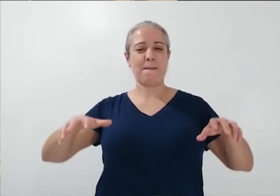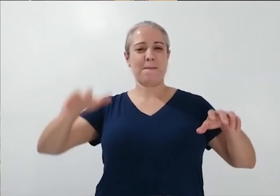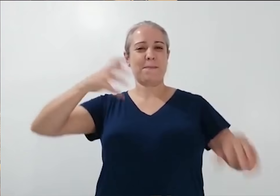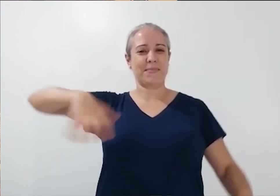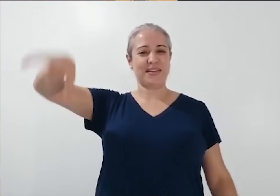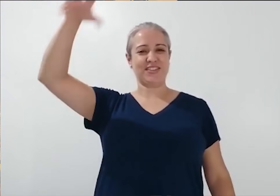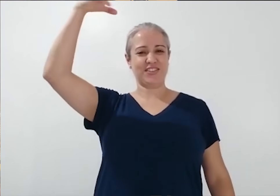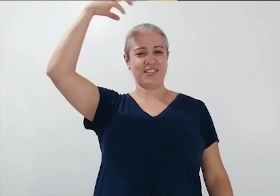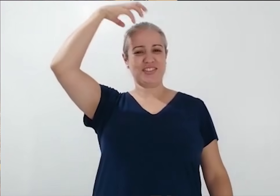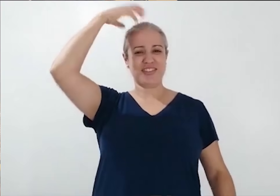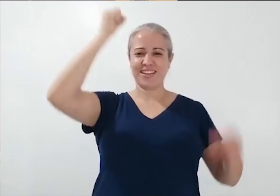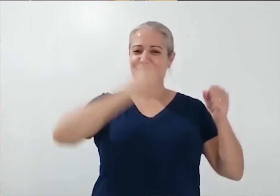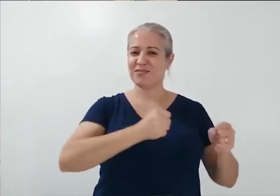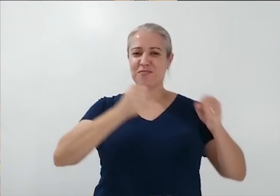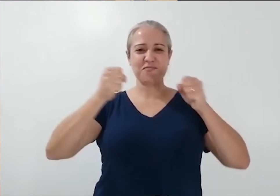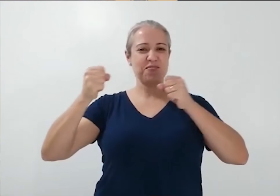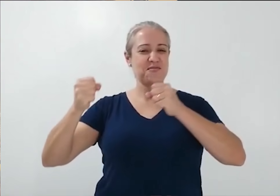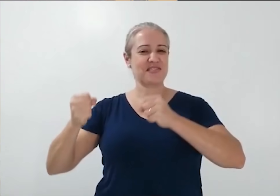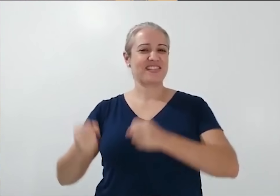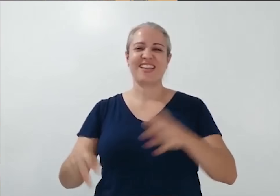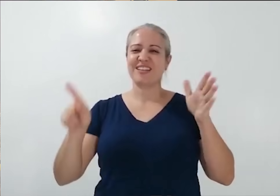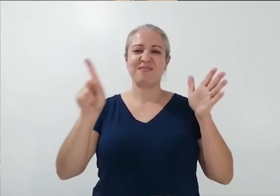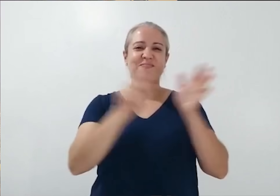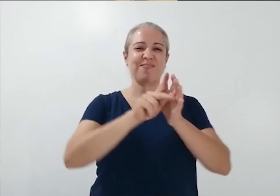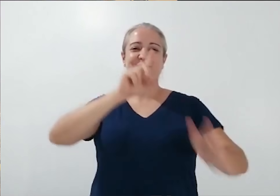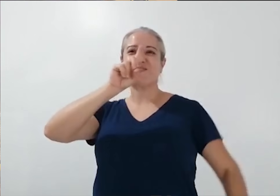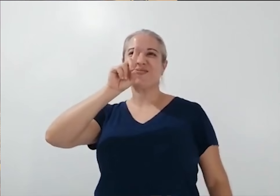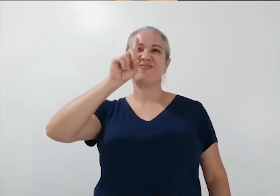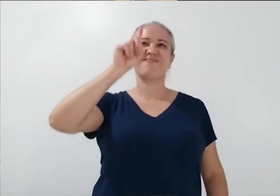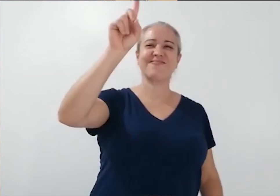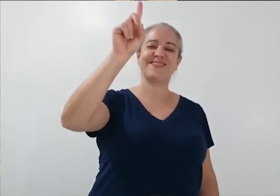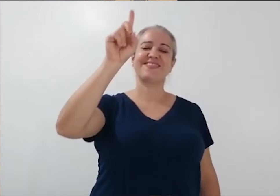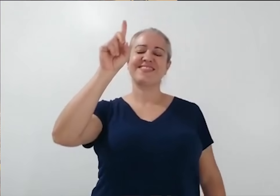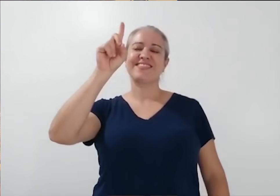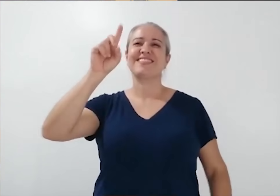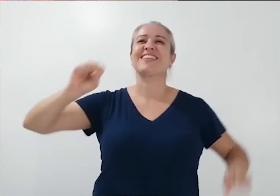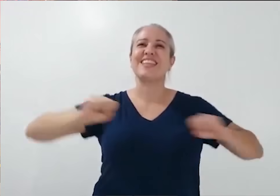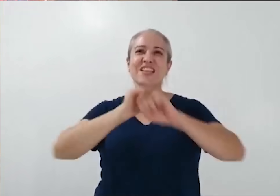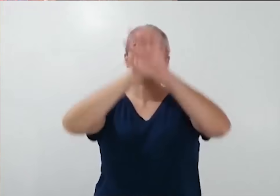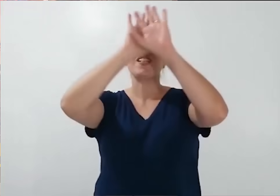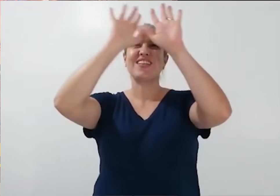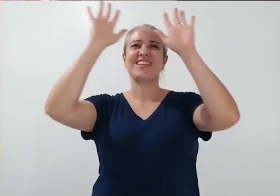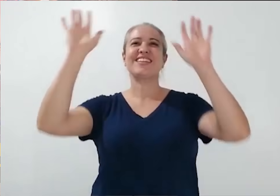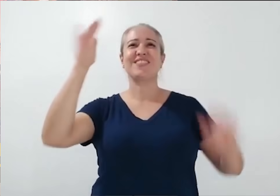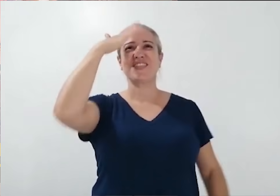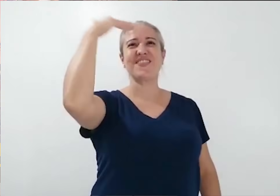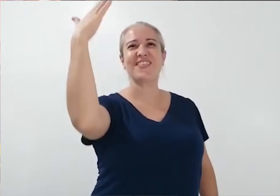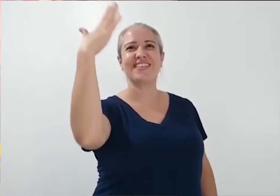A ti pertencem a majestade e o poder.